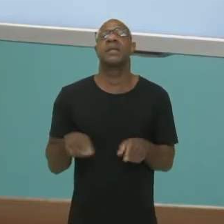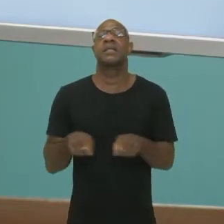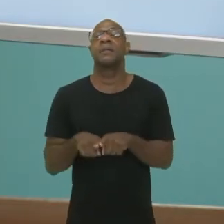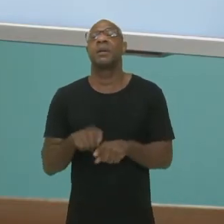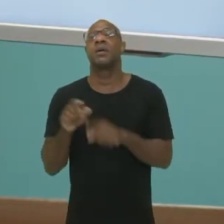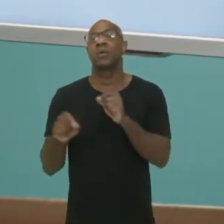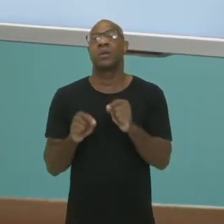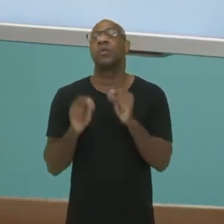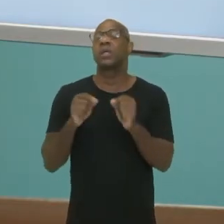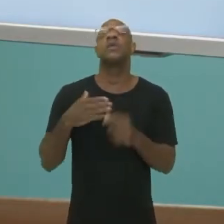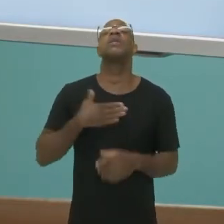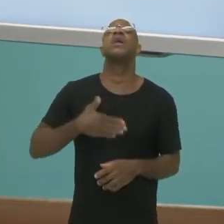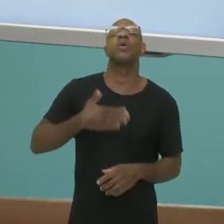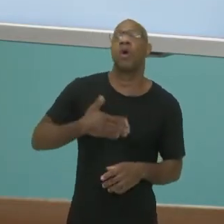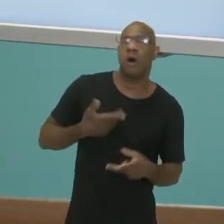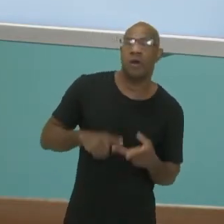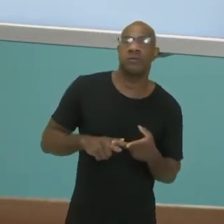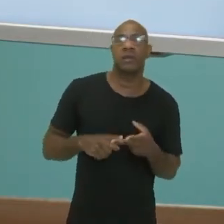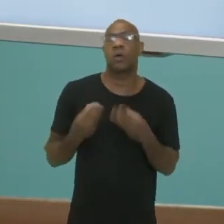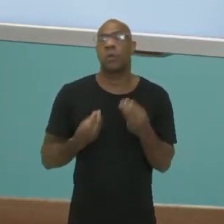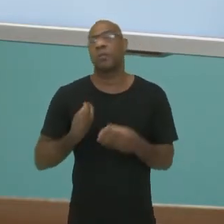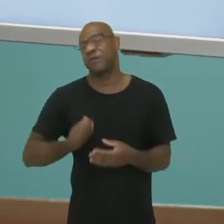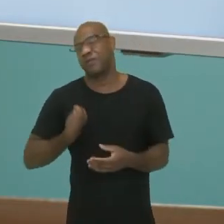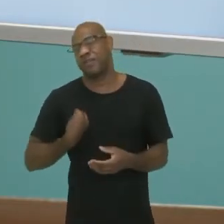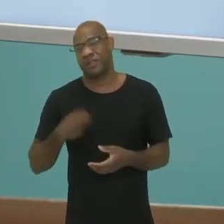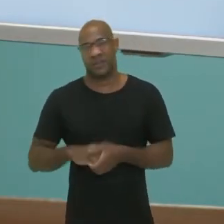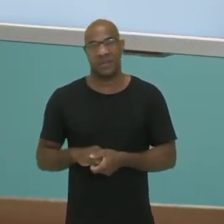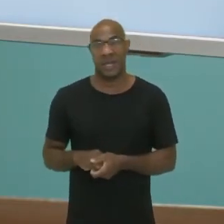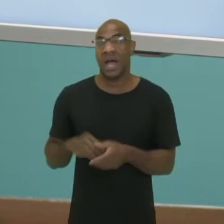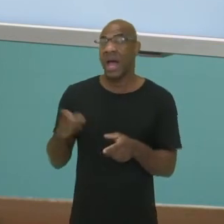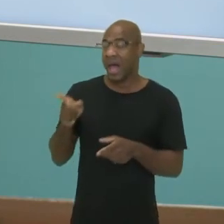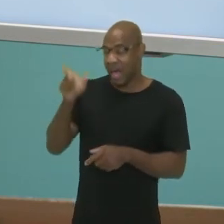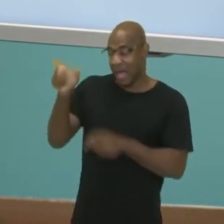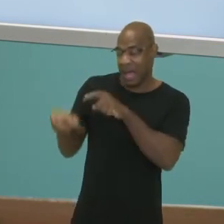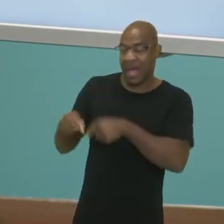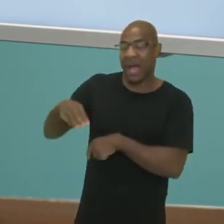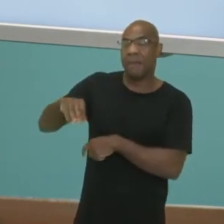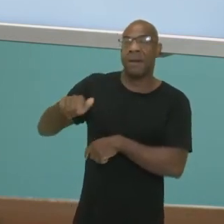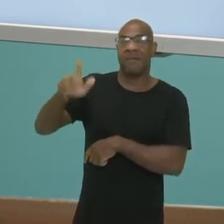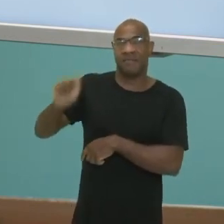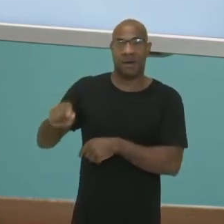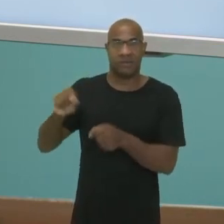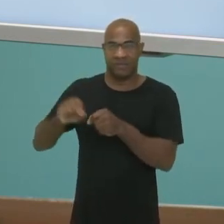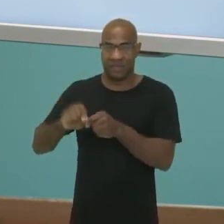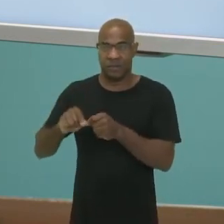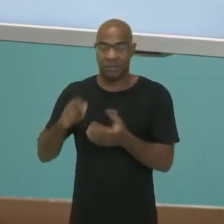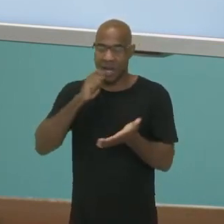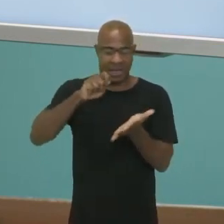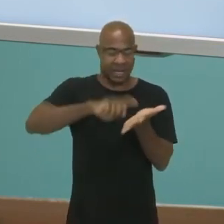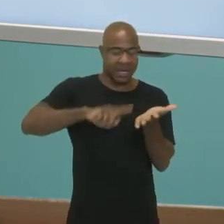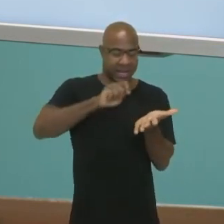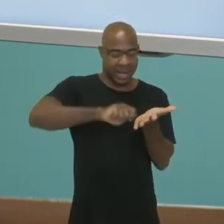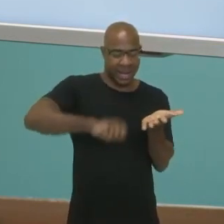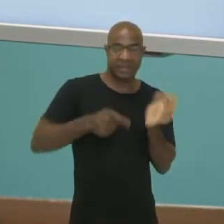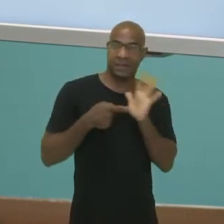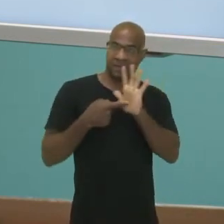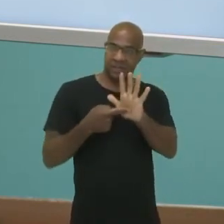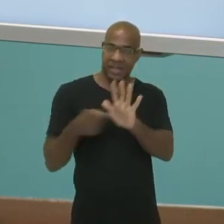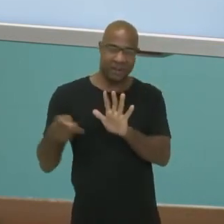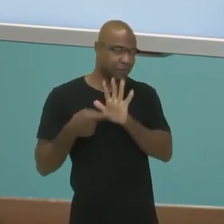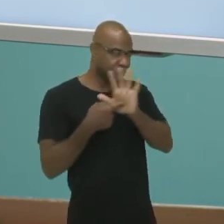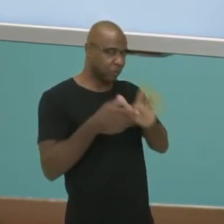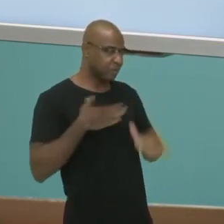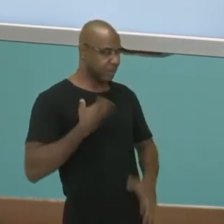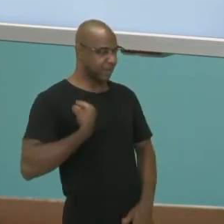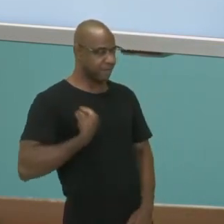te gusta, etc. Então, assim como a Mafalda fez, né, uma carta de apresentação, falando sobre quem ela é,